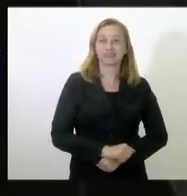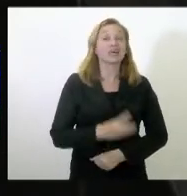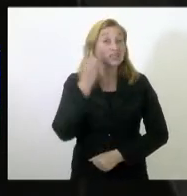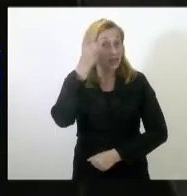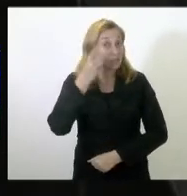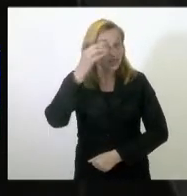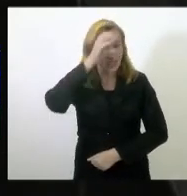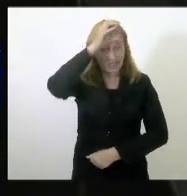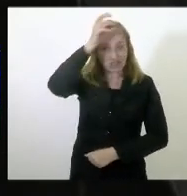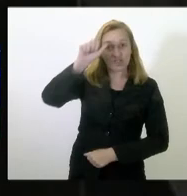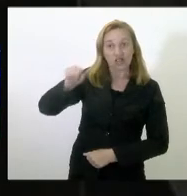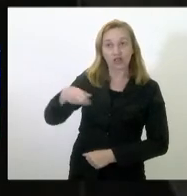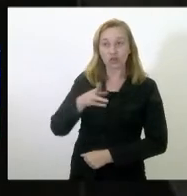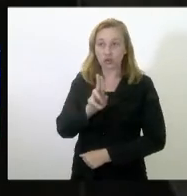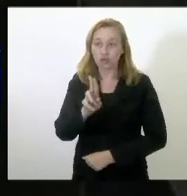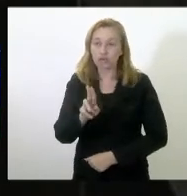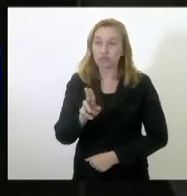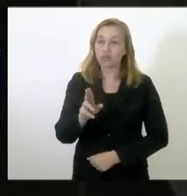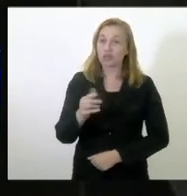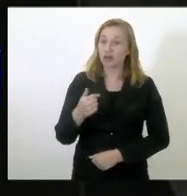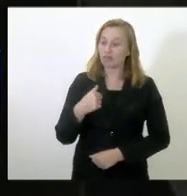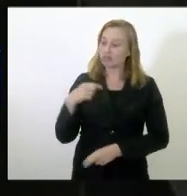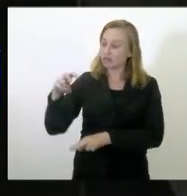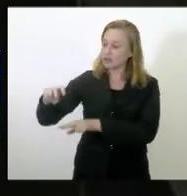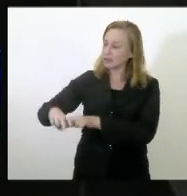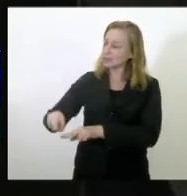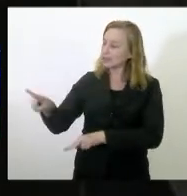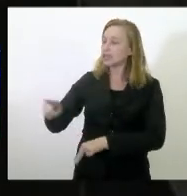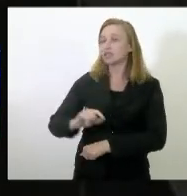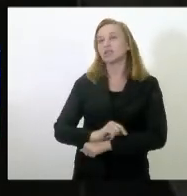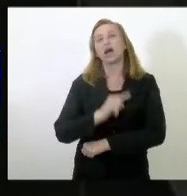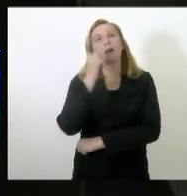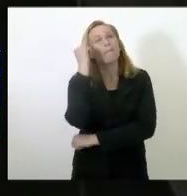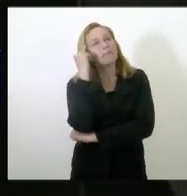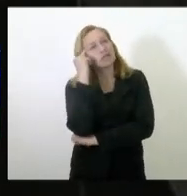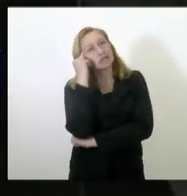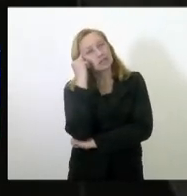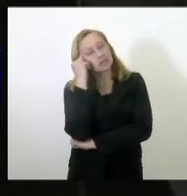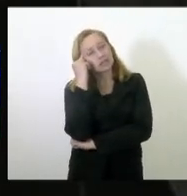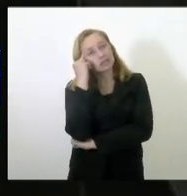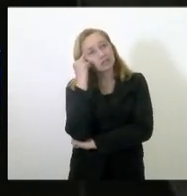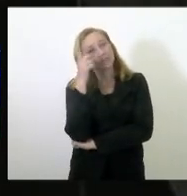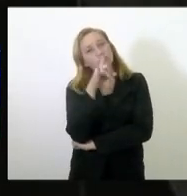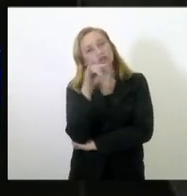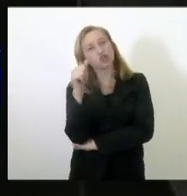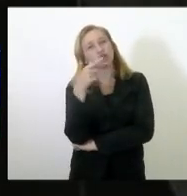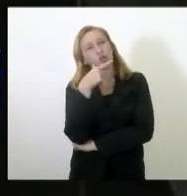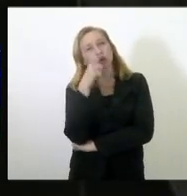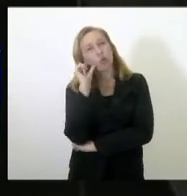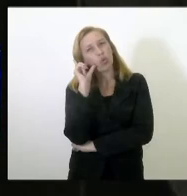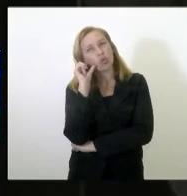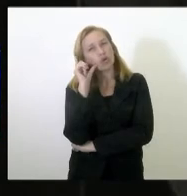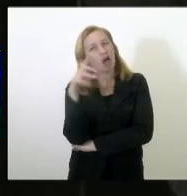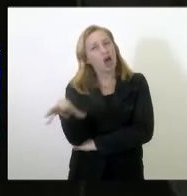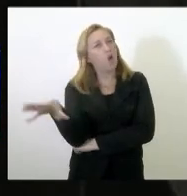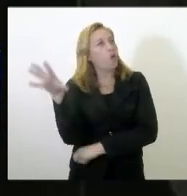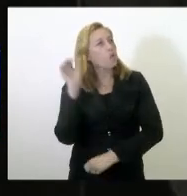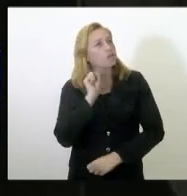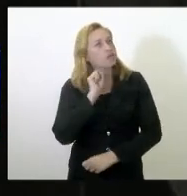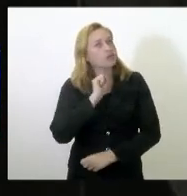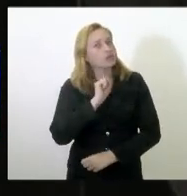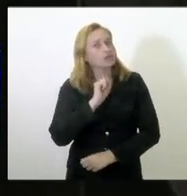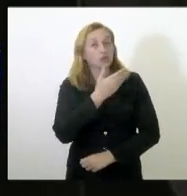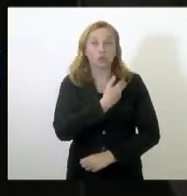Deputada Tia Ju, eu estava sentada ali e fazendo um pensamento do dia de ontem, ao ouvir a fala